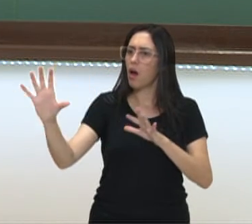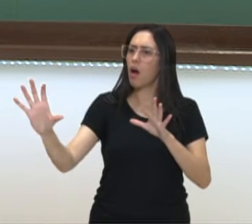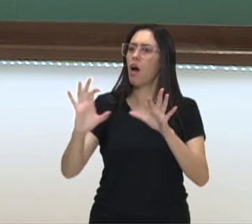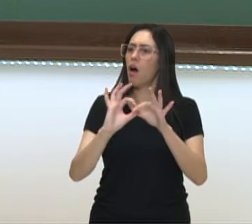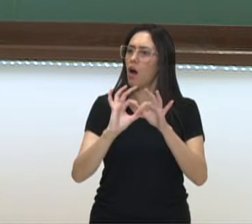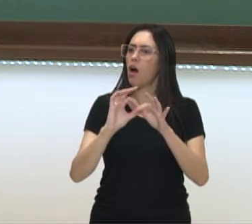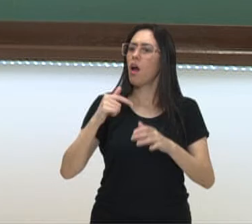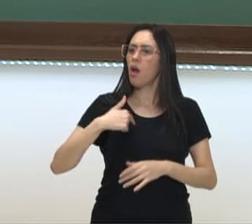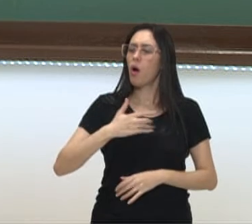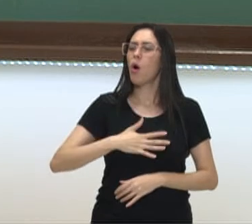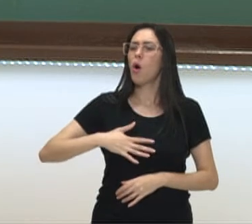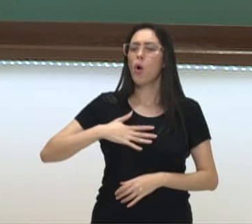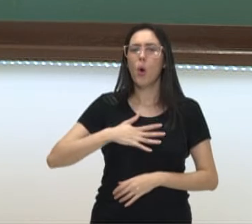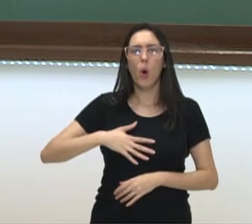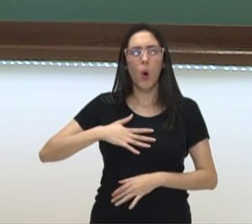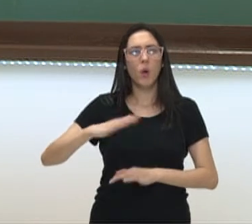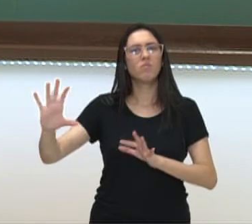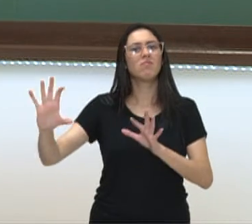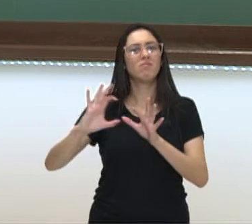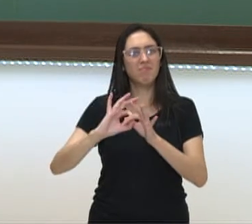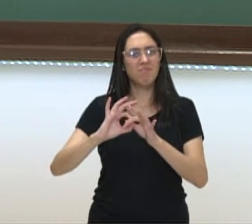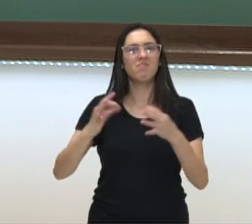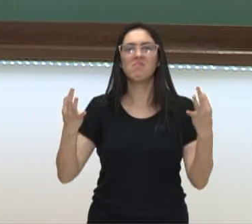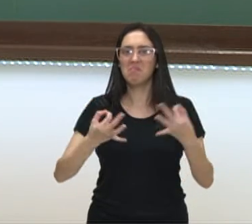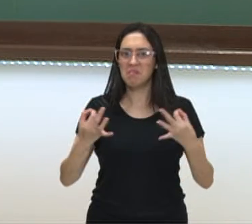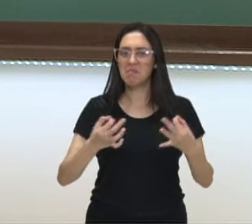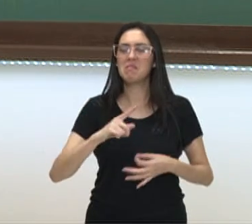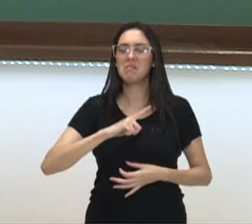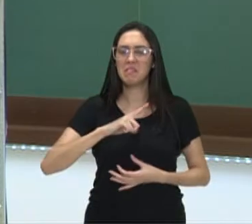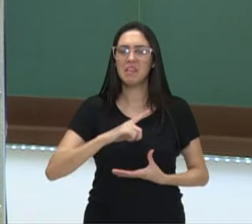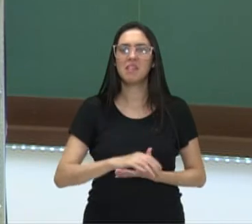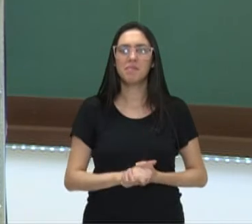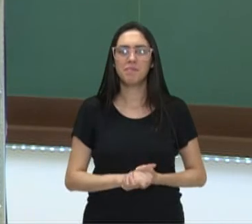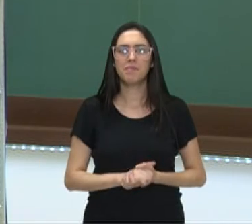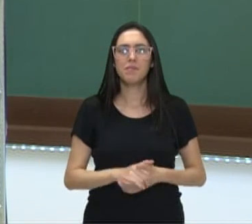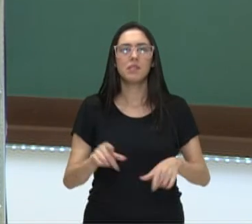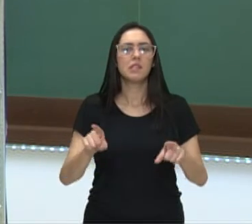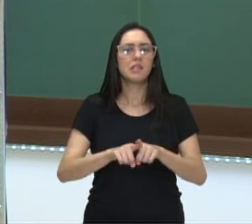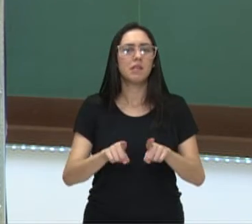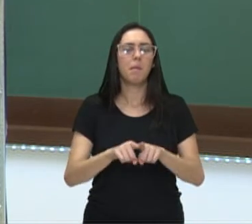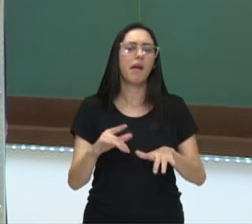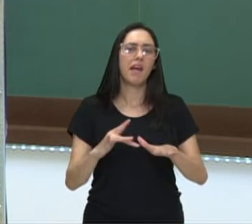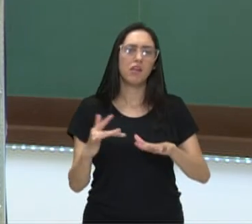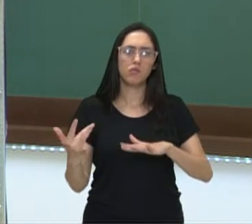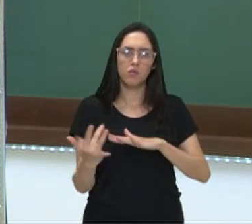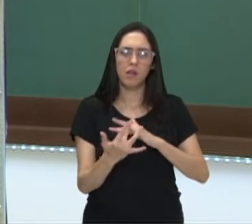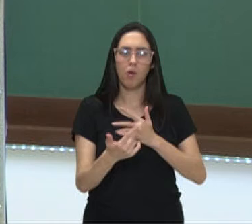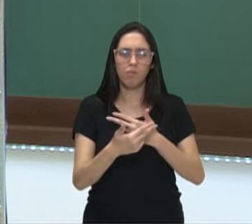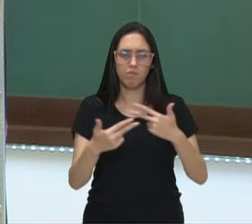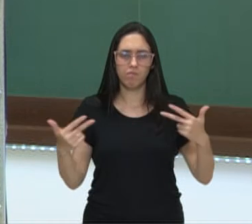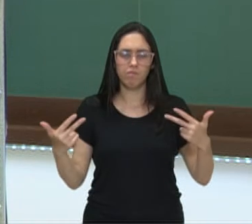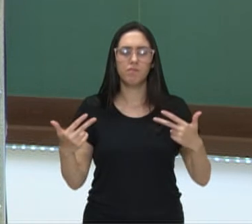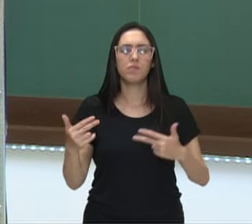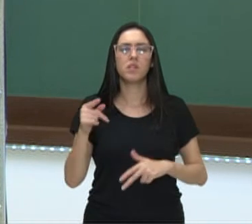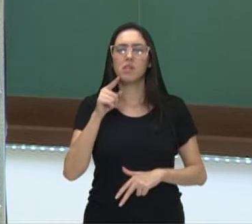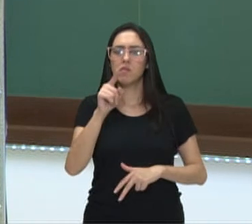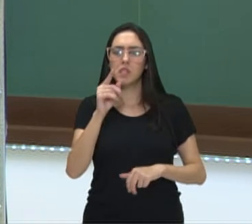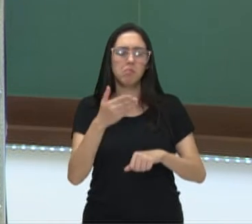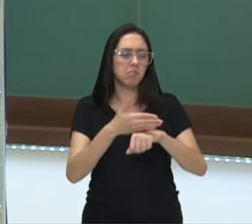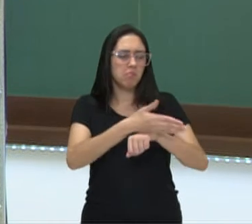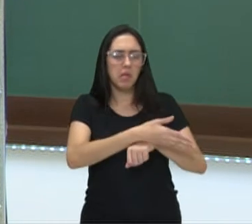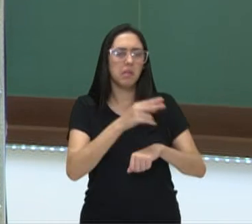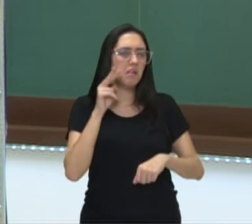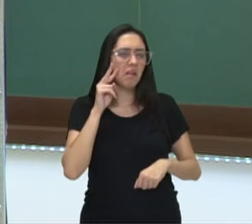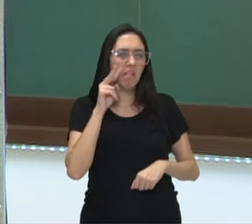relacionados diretamente com as suas preferências. Mas também nas redes sociais, quando você acessa determinados